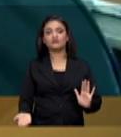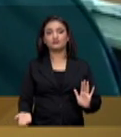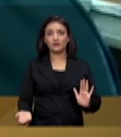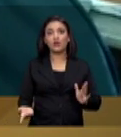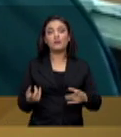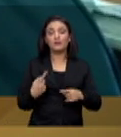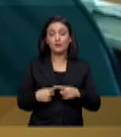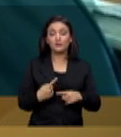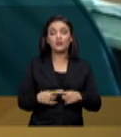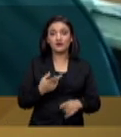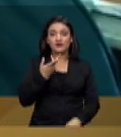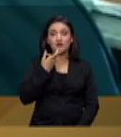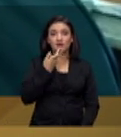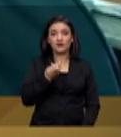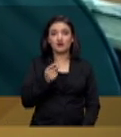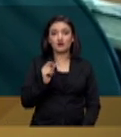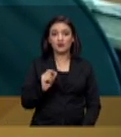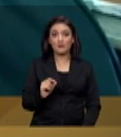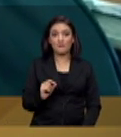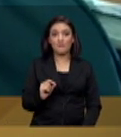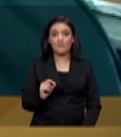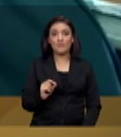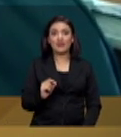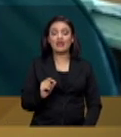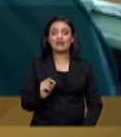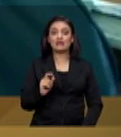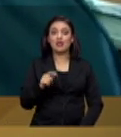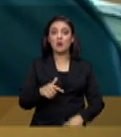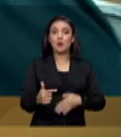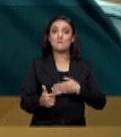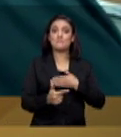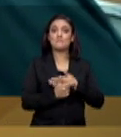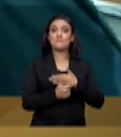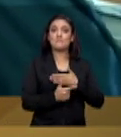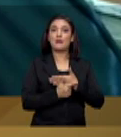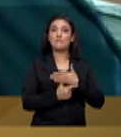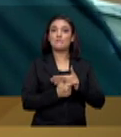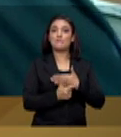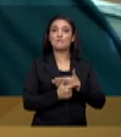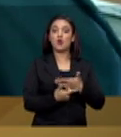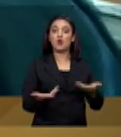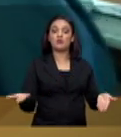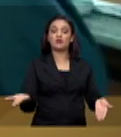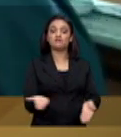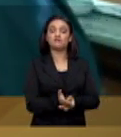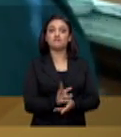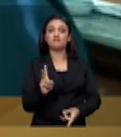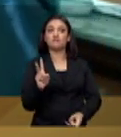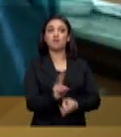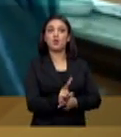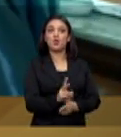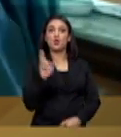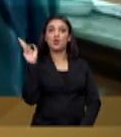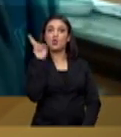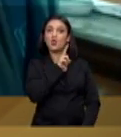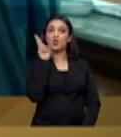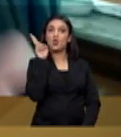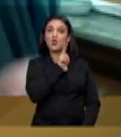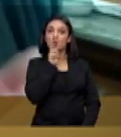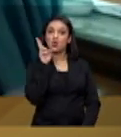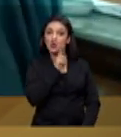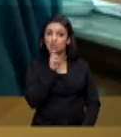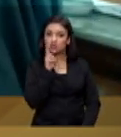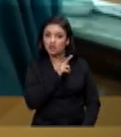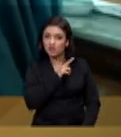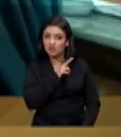sinaliza que a atribuição para o implemento de tutela de urgência ou